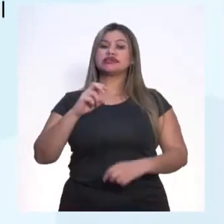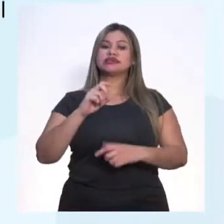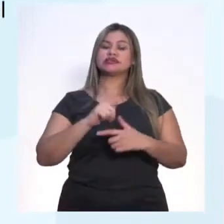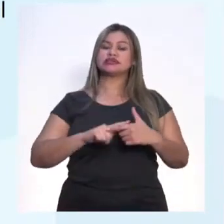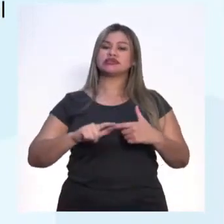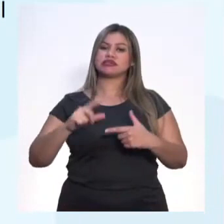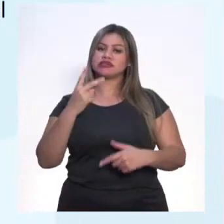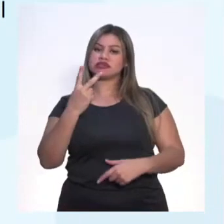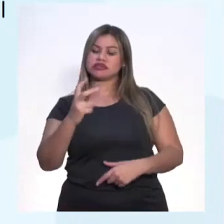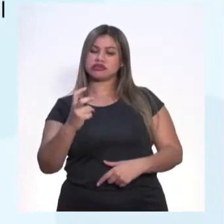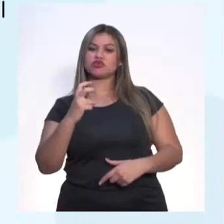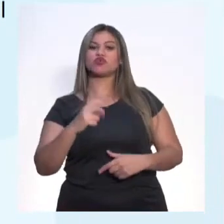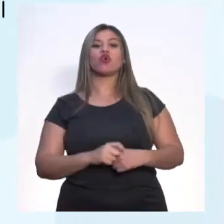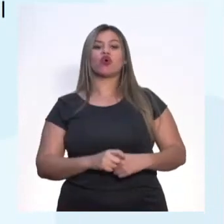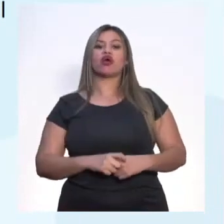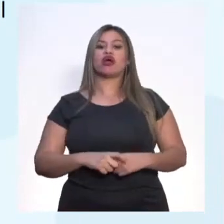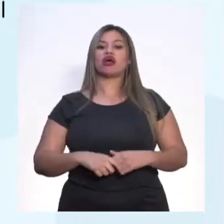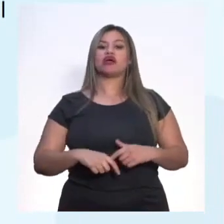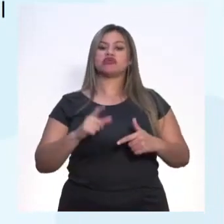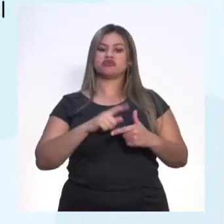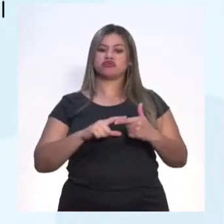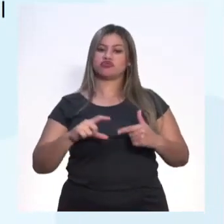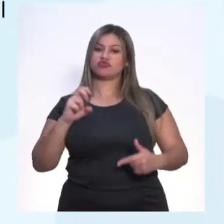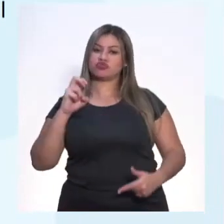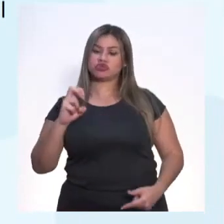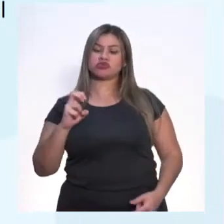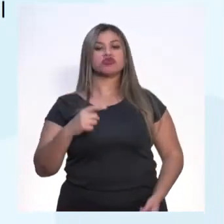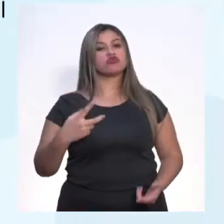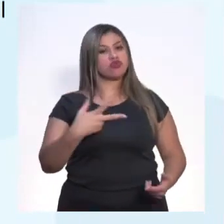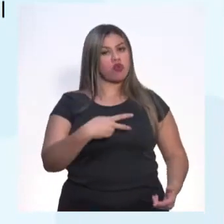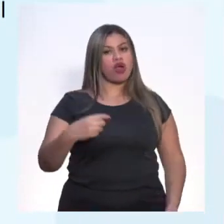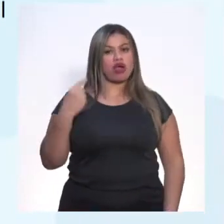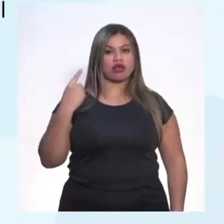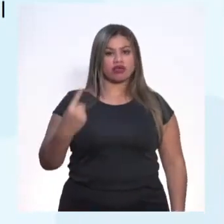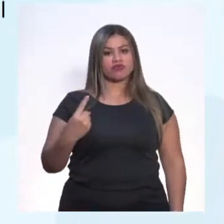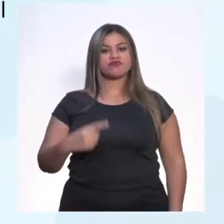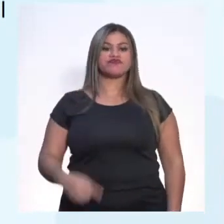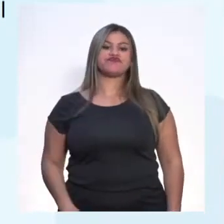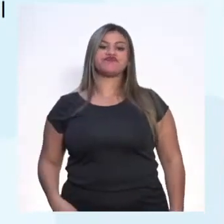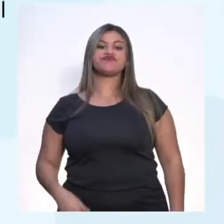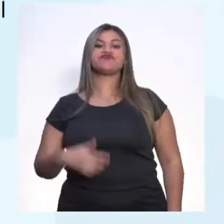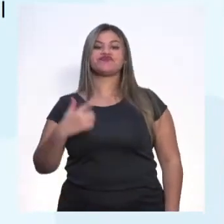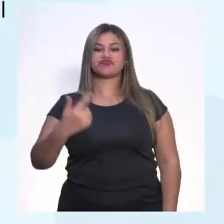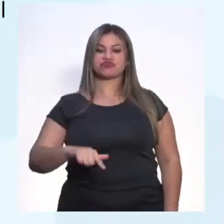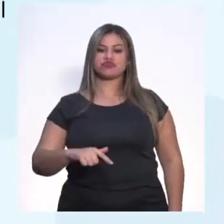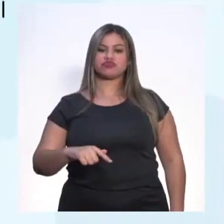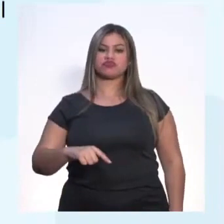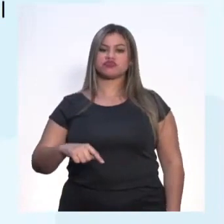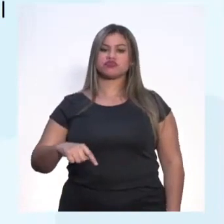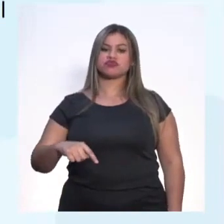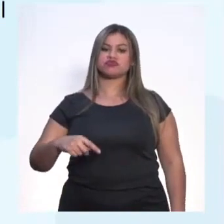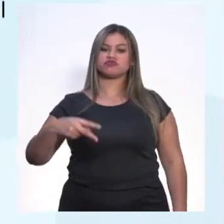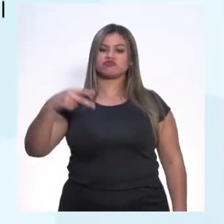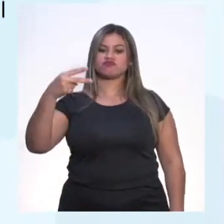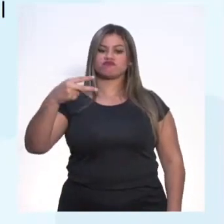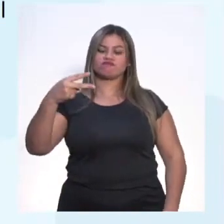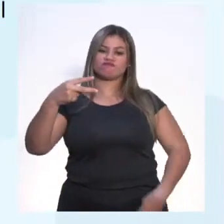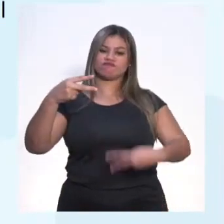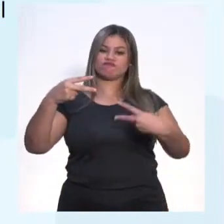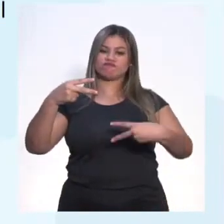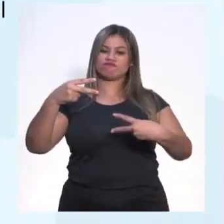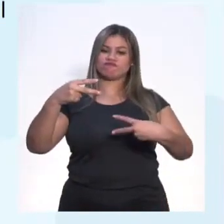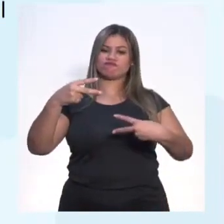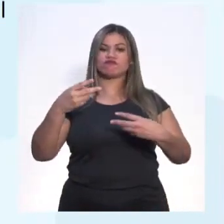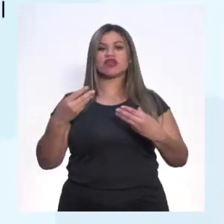novo, eu vou chegar no 1. Volta lá na raiz, qual que é o índice? Não aparece, você sabe, é